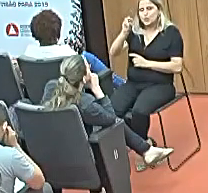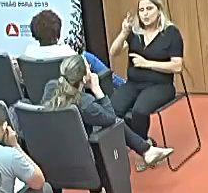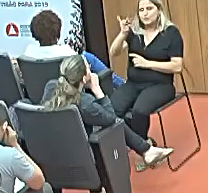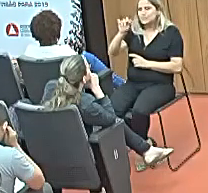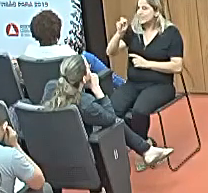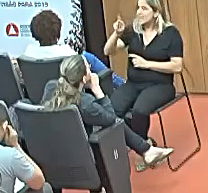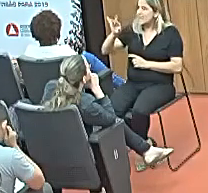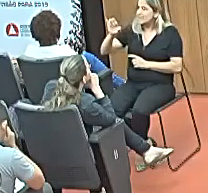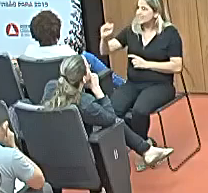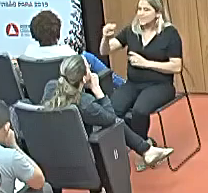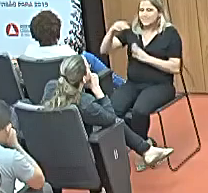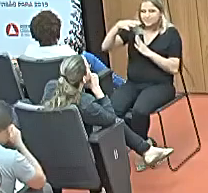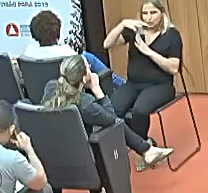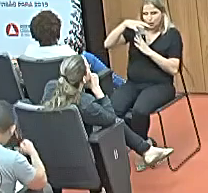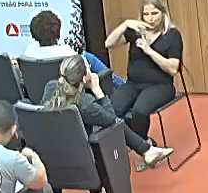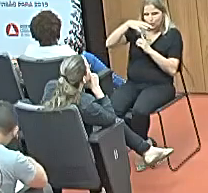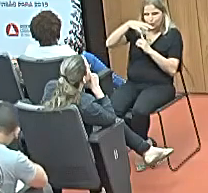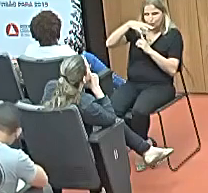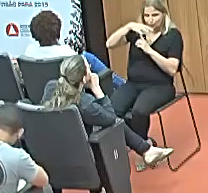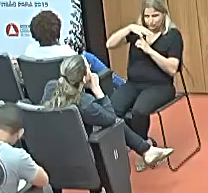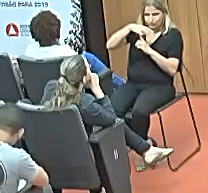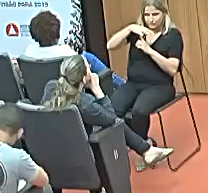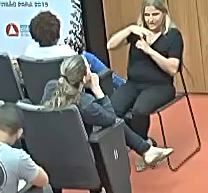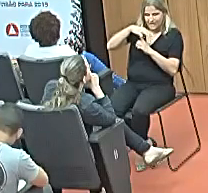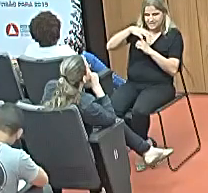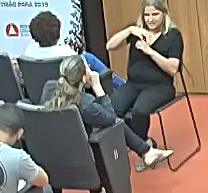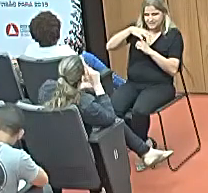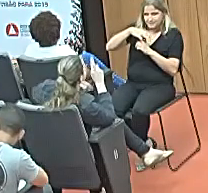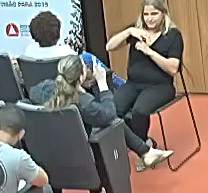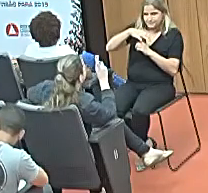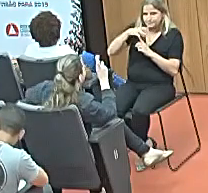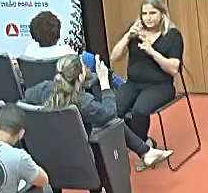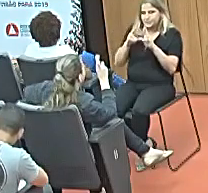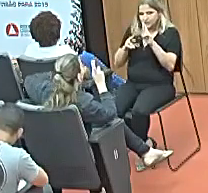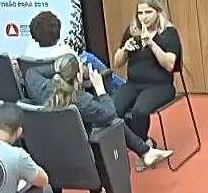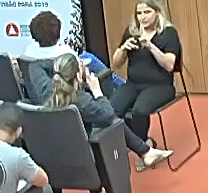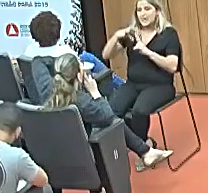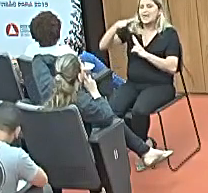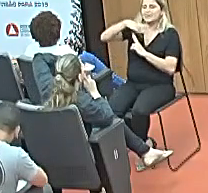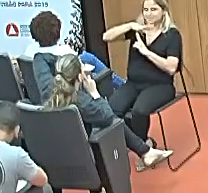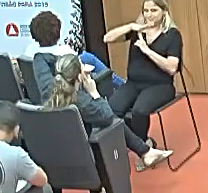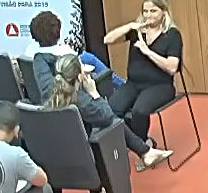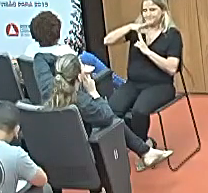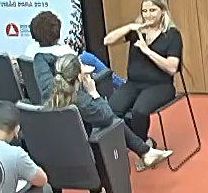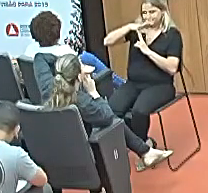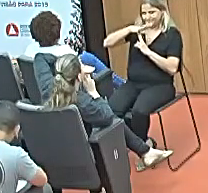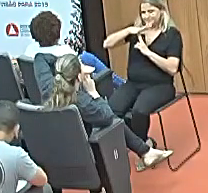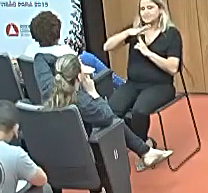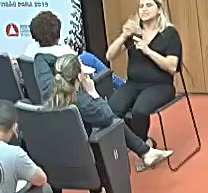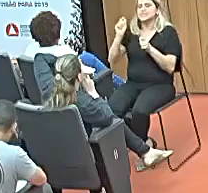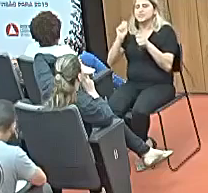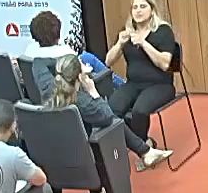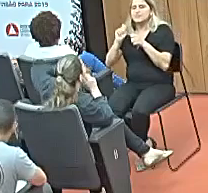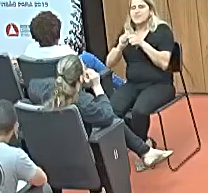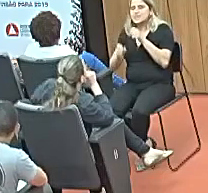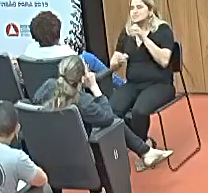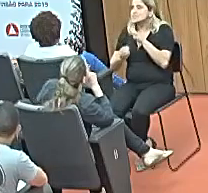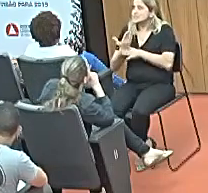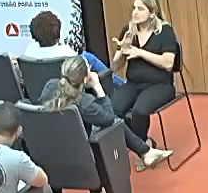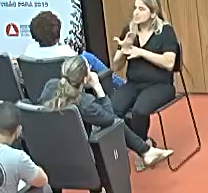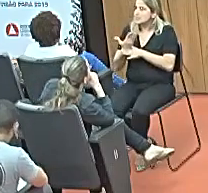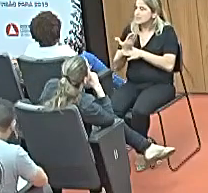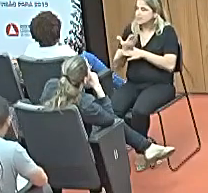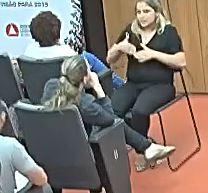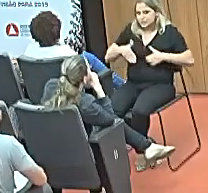terminal central do move metropolitano implantar corredores exclusivos vos